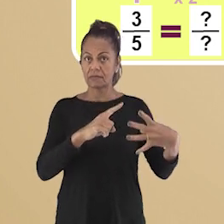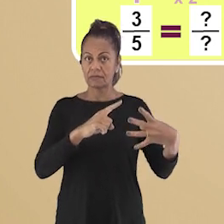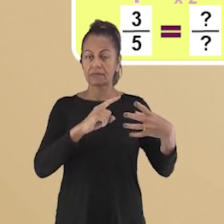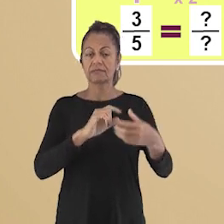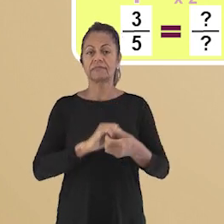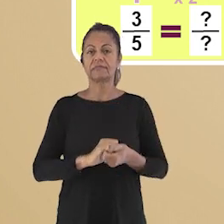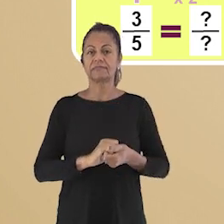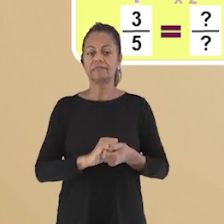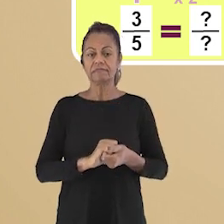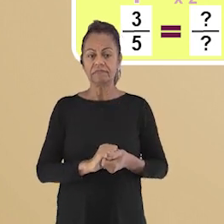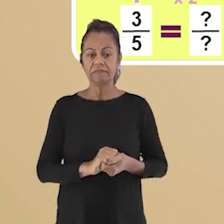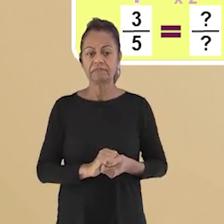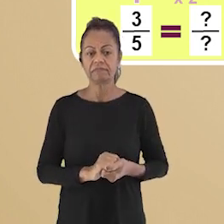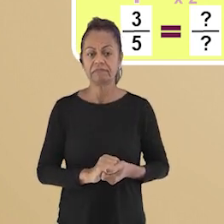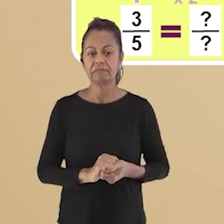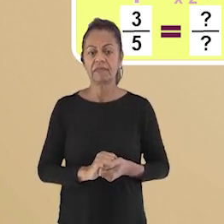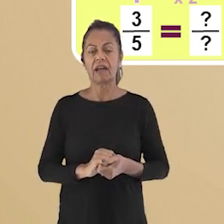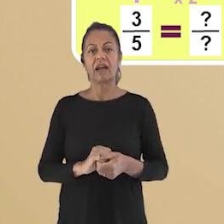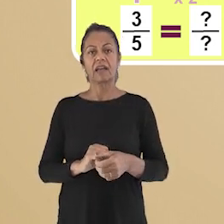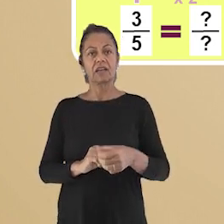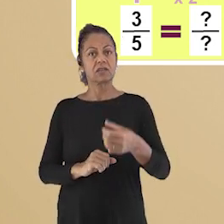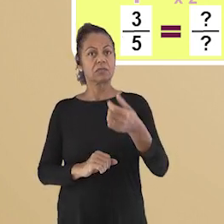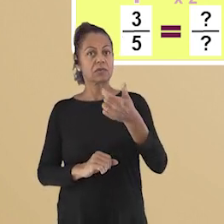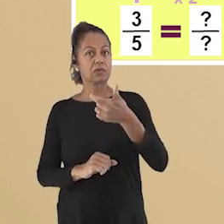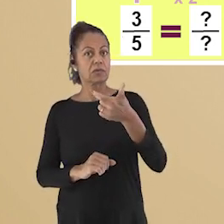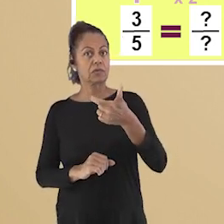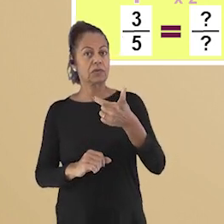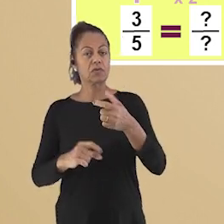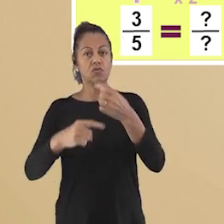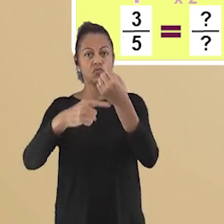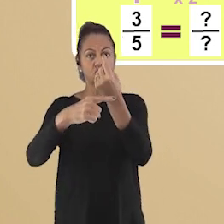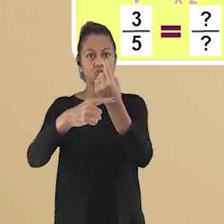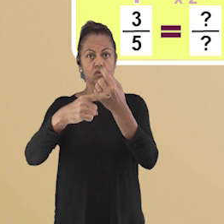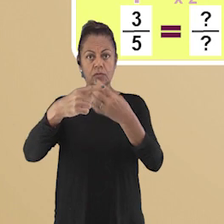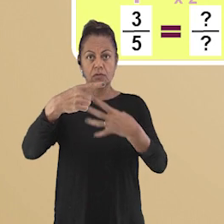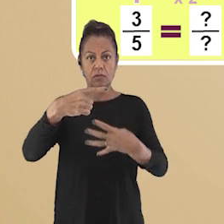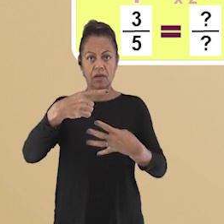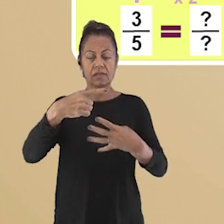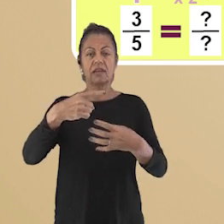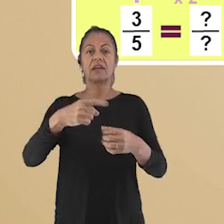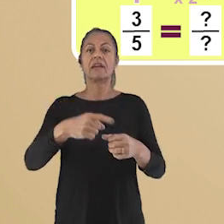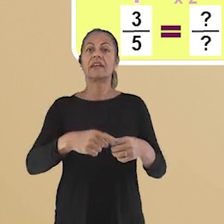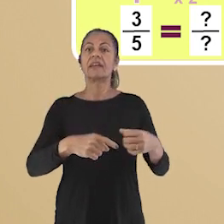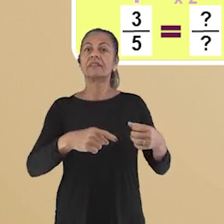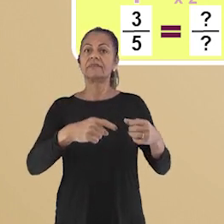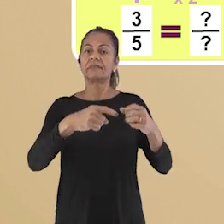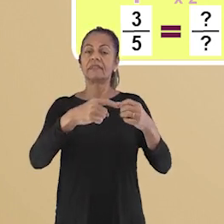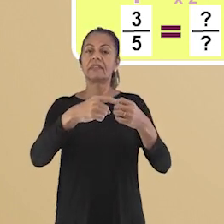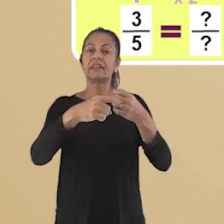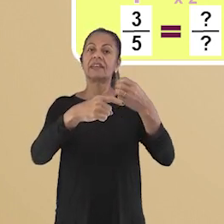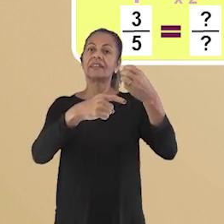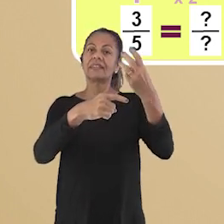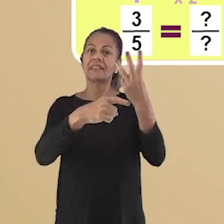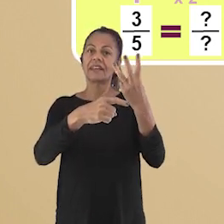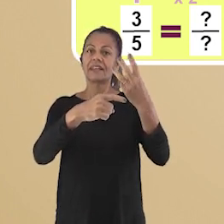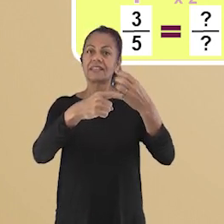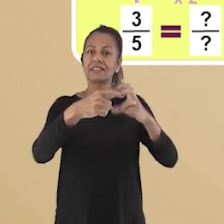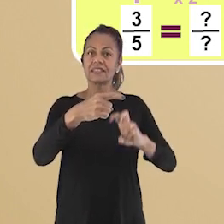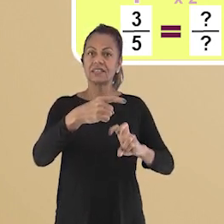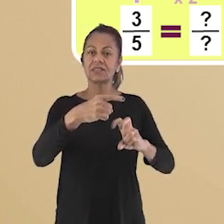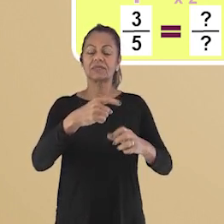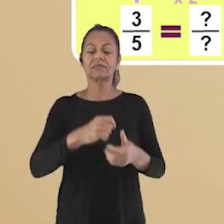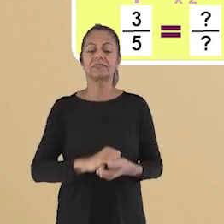Assim você vai fazer com a fração número 2, 1 sobre 4, e a fração 3, 3 quintos, 3 sobre